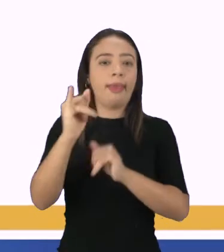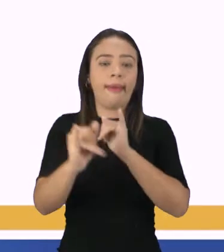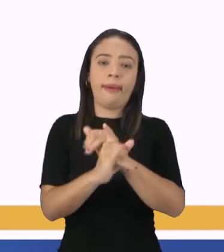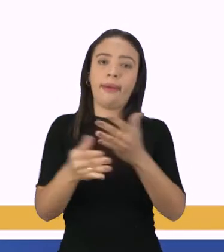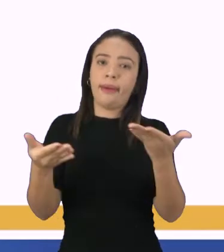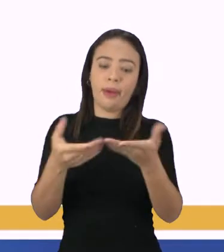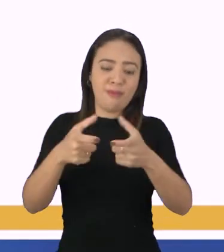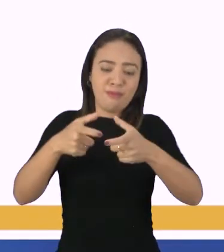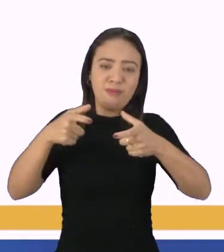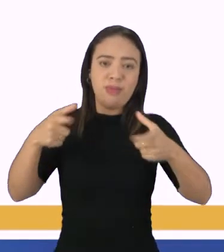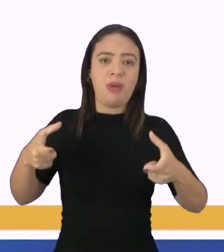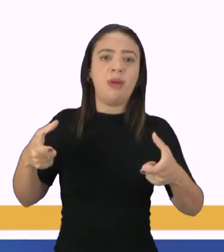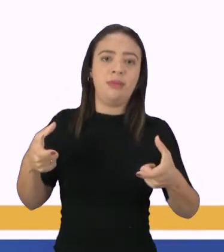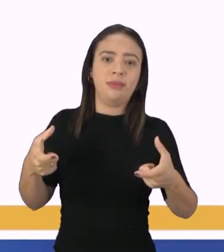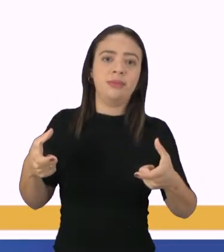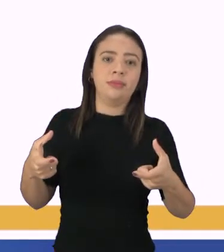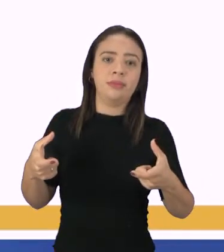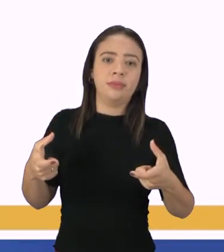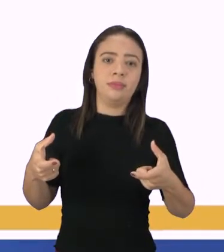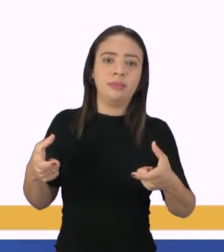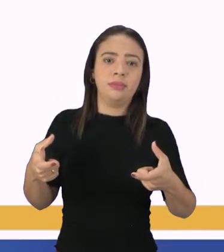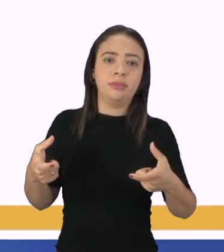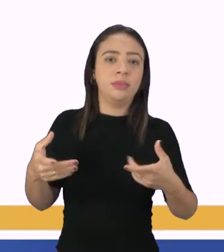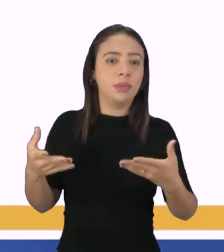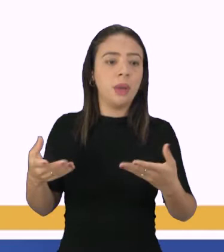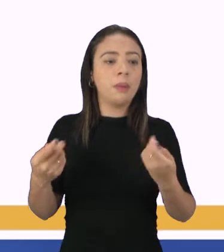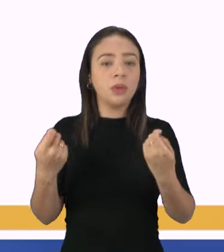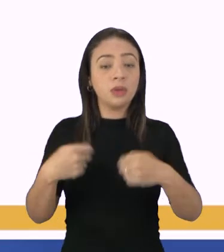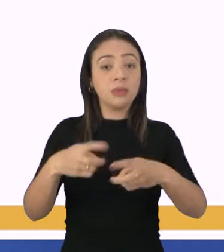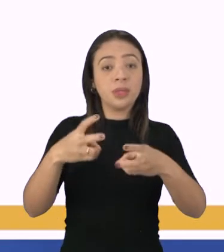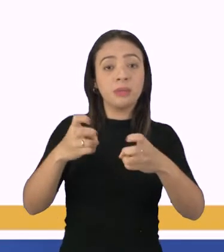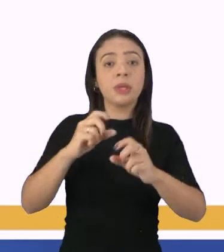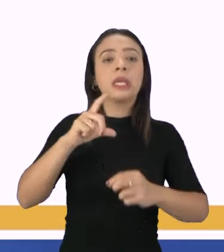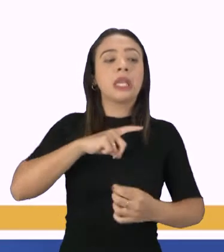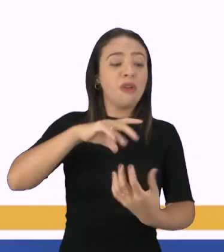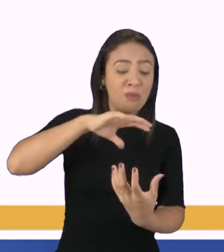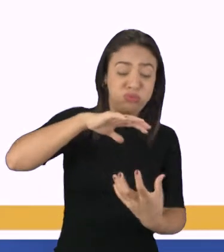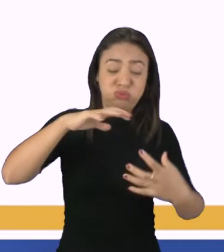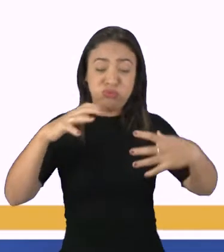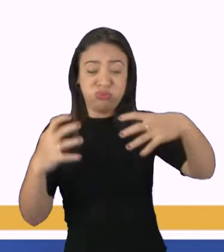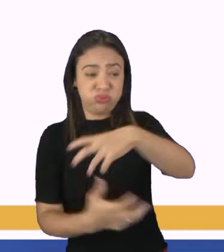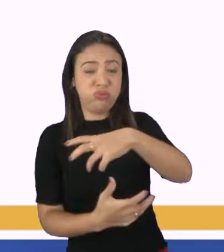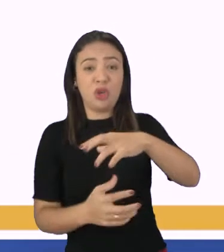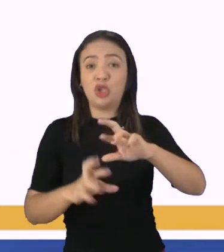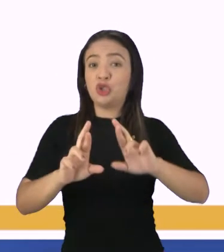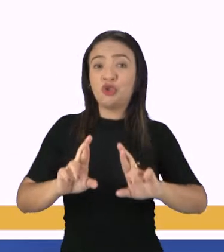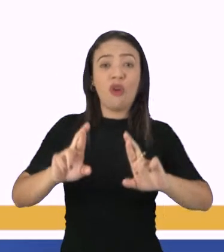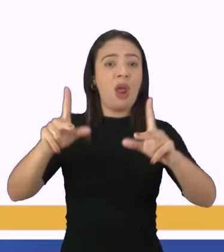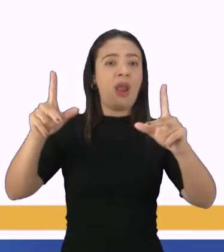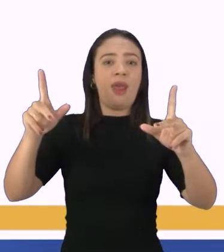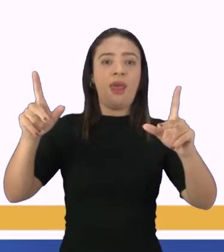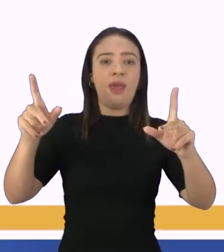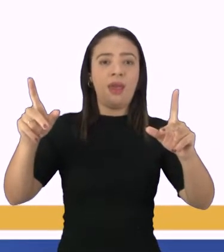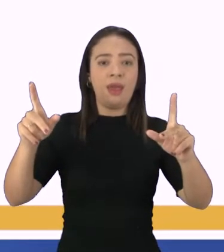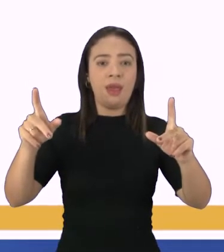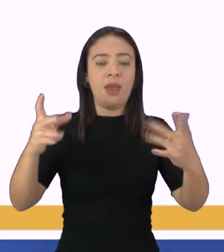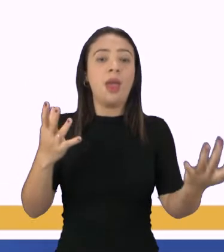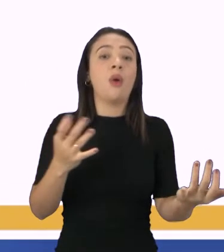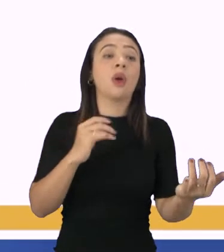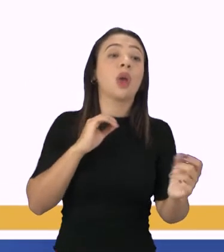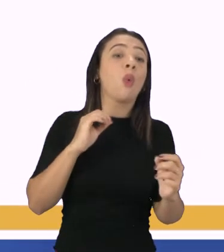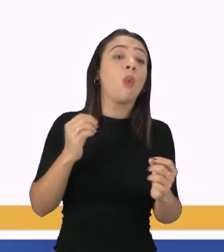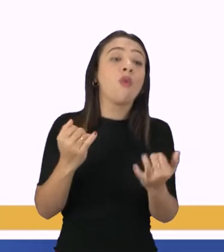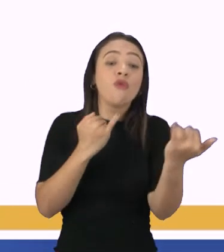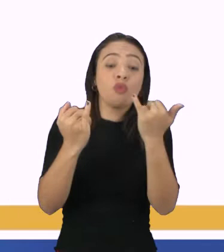maioria. Só isso basta para definir uma transformação sem precedentes. É uma inovação